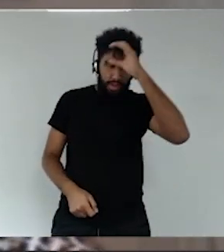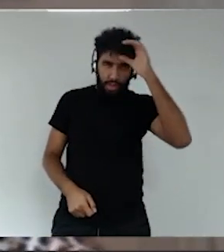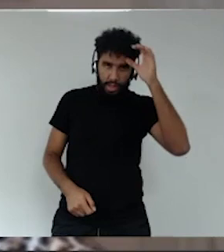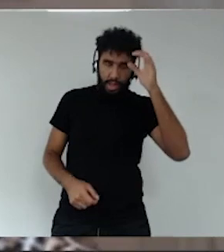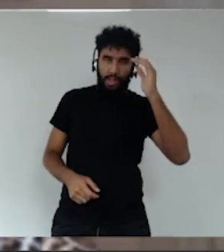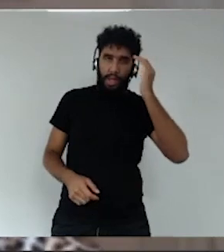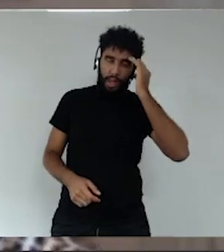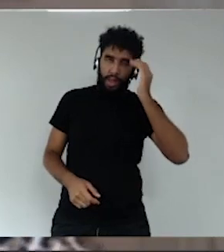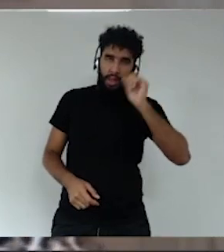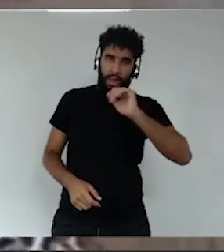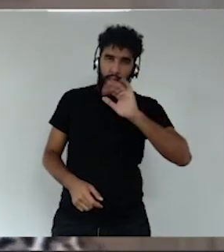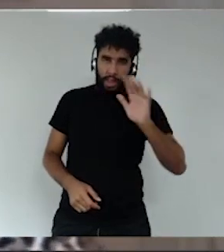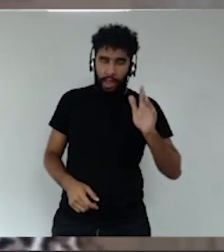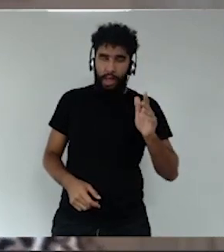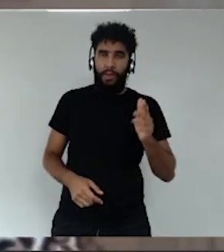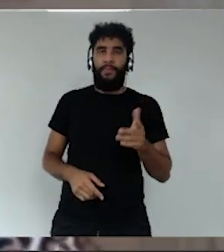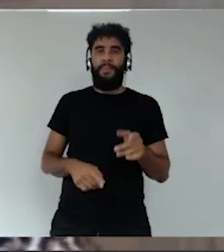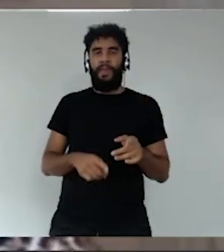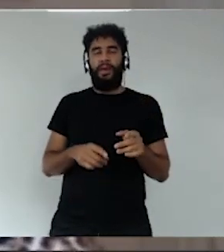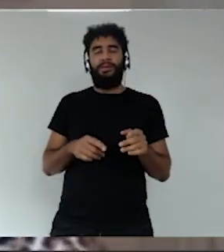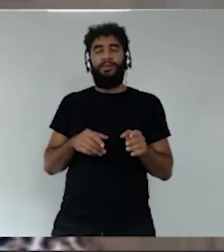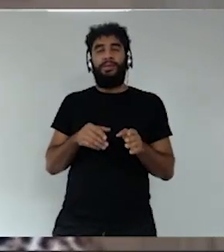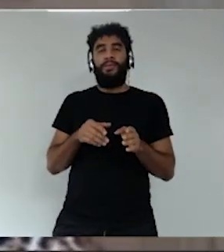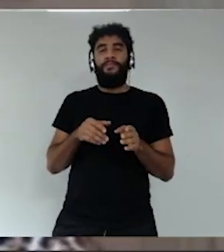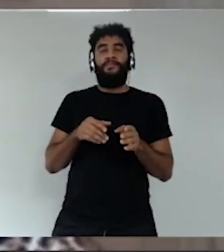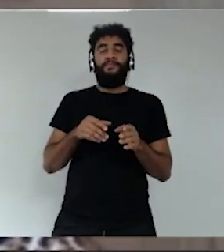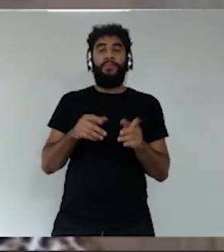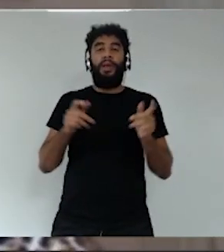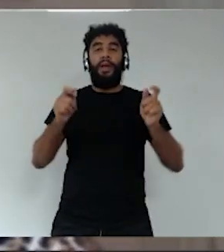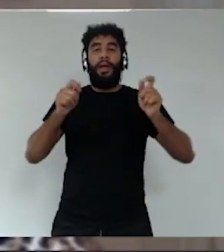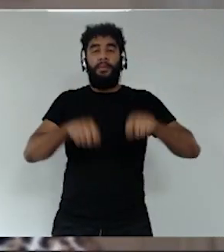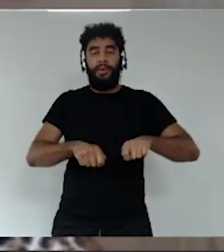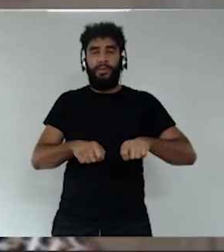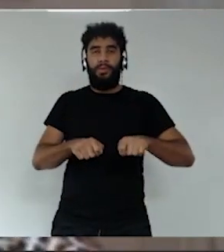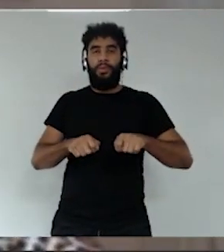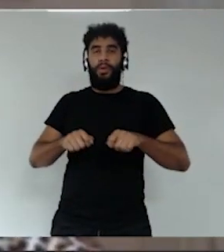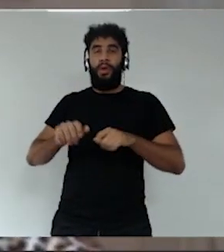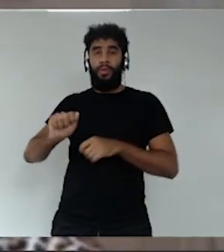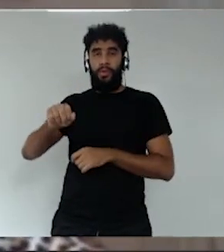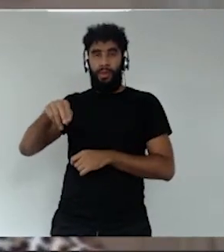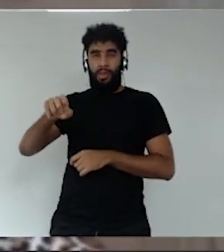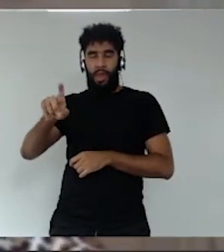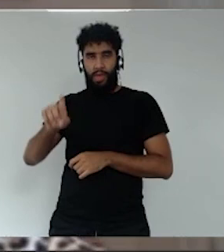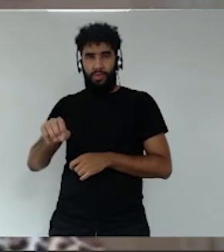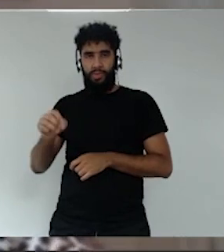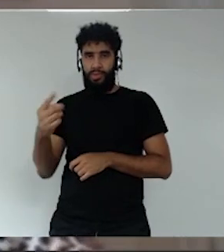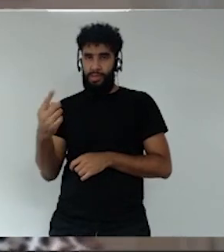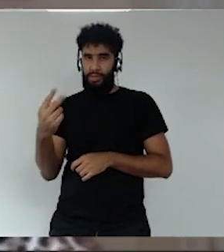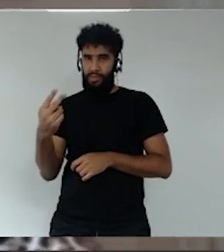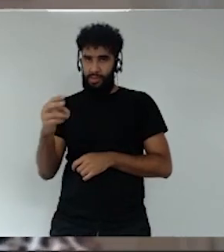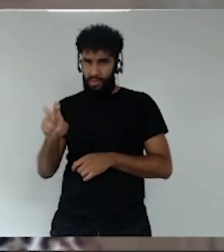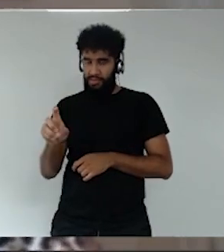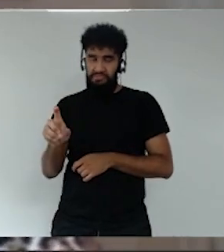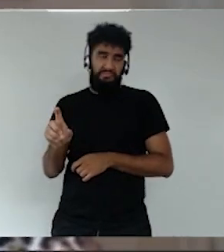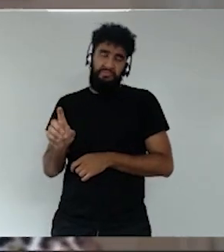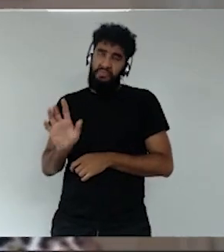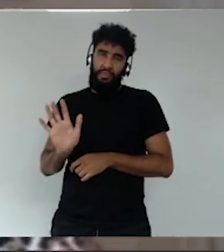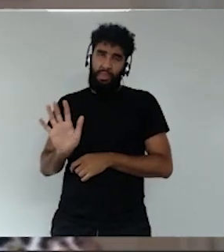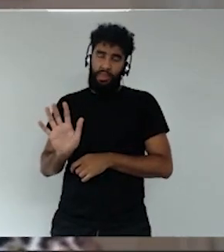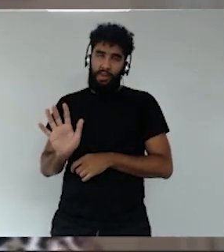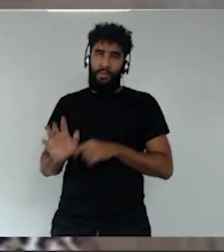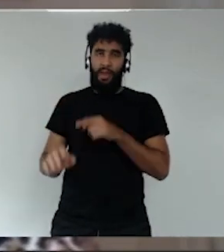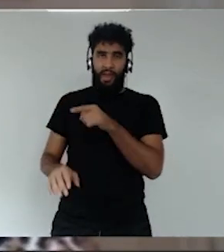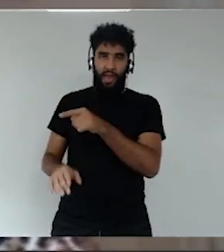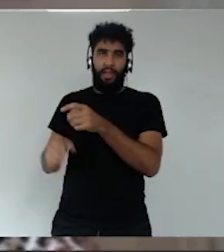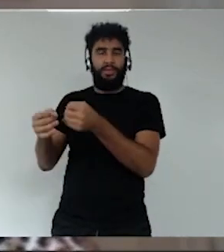capacitada, essa capacitação é a capacitação do anexo 1 da Resolução 125? Óbvio que não. O anexo 1 da Resolução